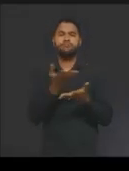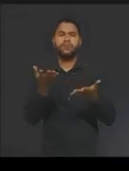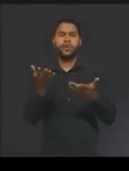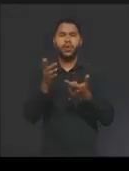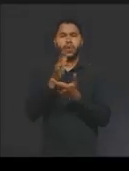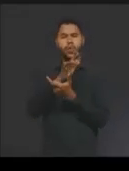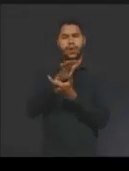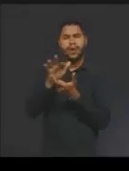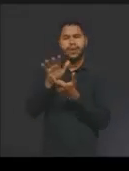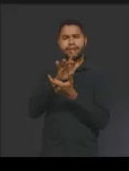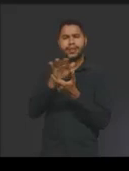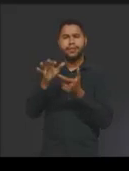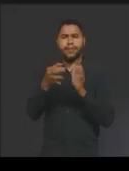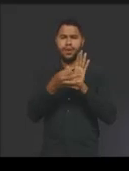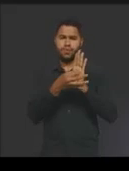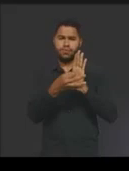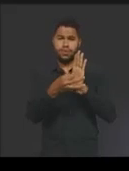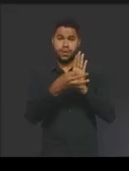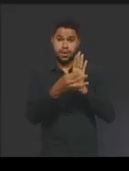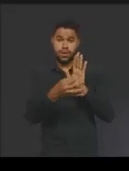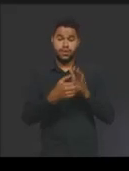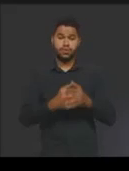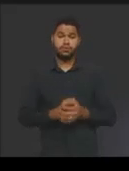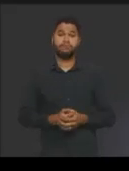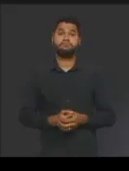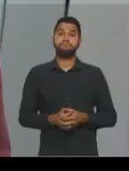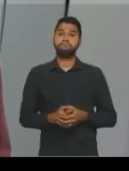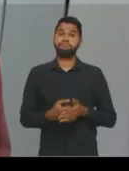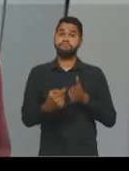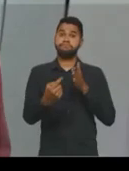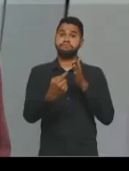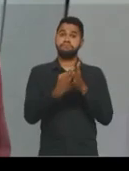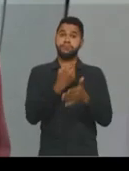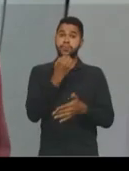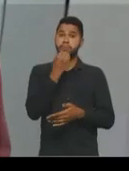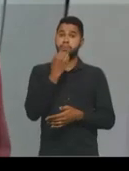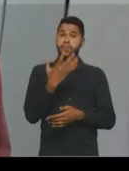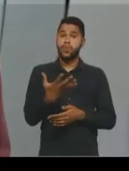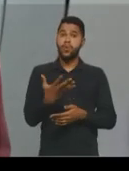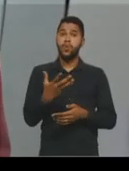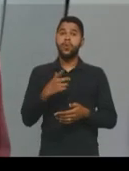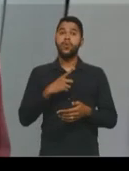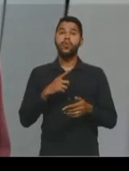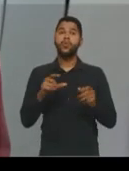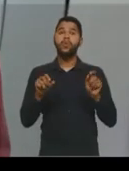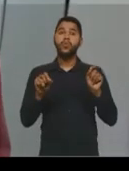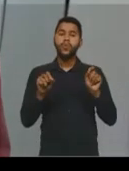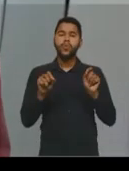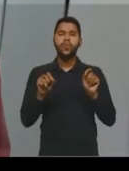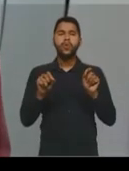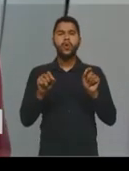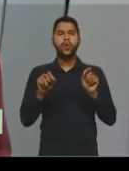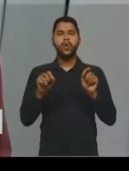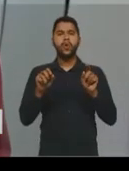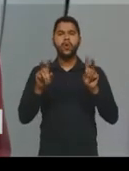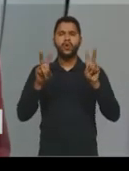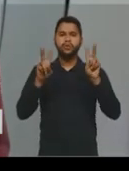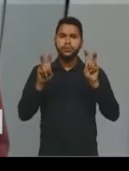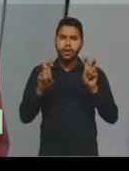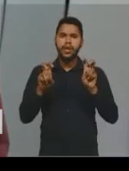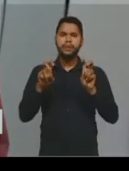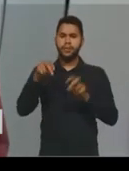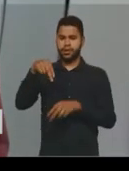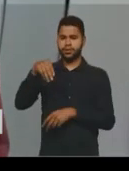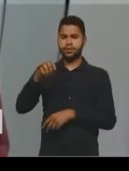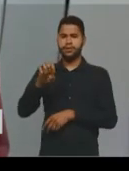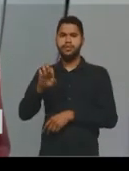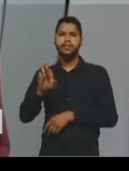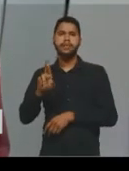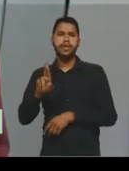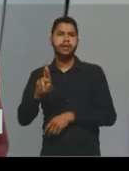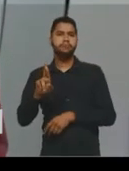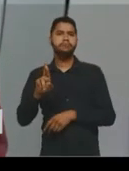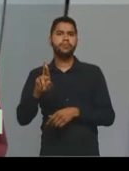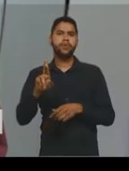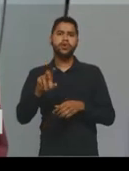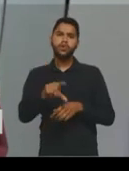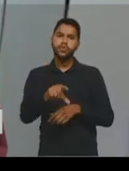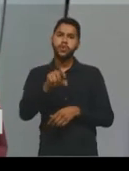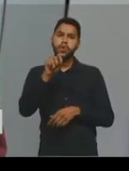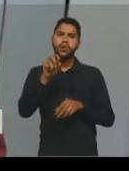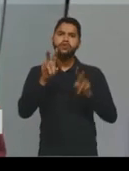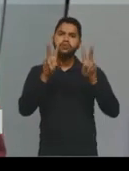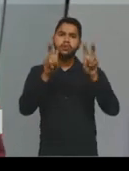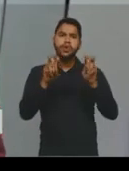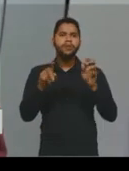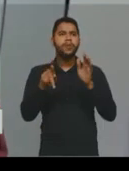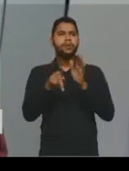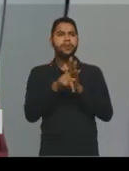letramento crítico? Beleza, a pergunta boa porque bate muito com o tema do Nemer, que foi muito bem escolhido, Nemer, eu gostei. Obrigado. Esse tema